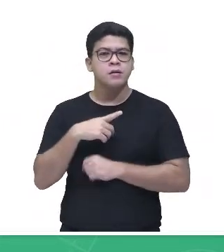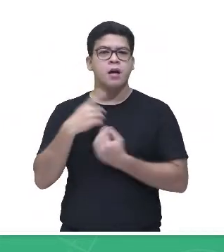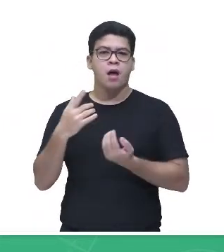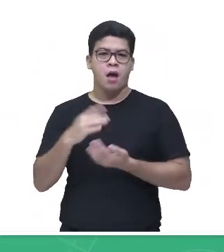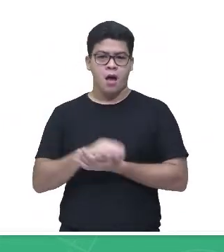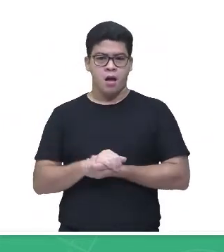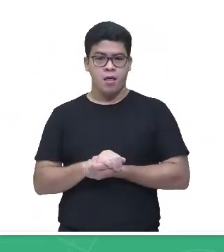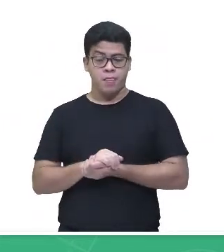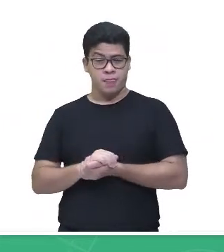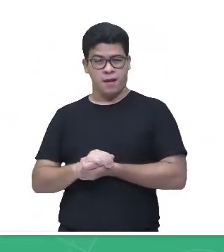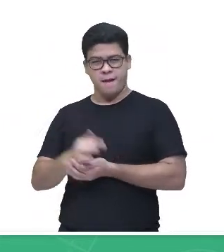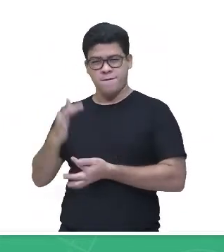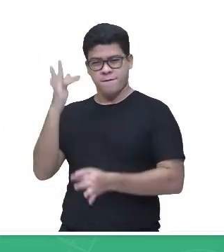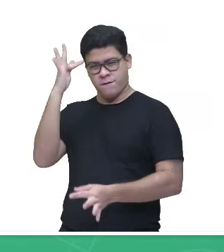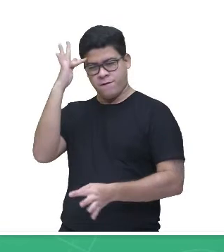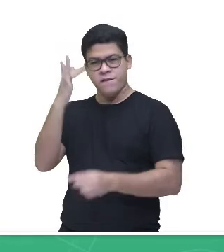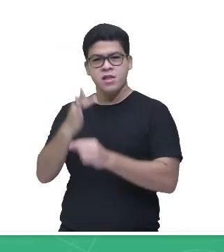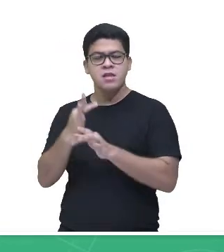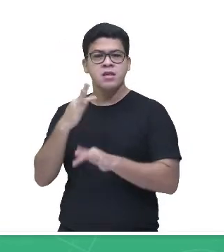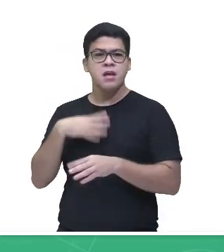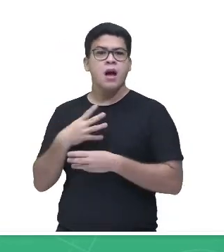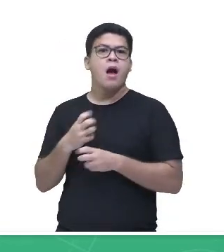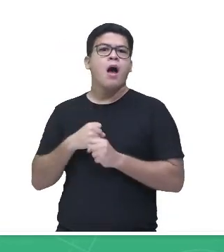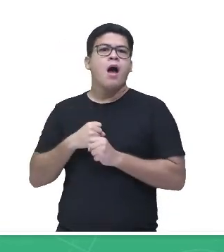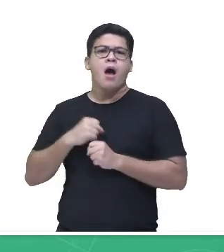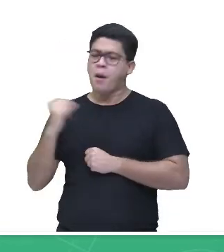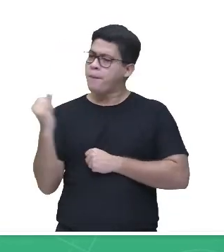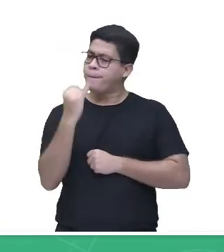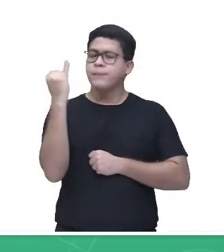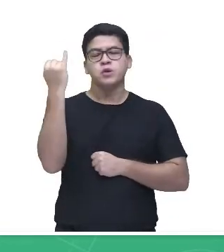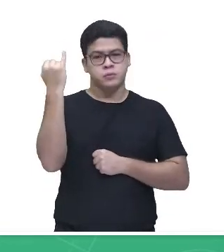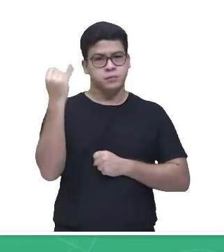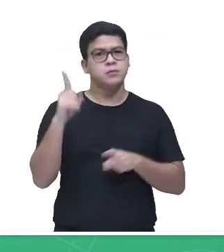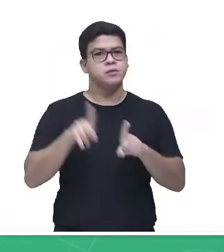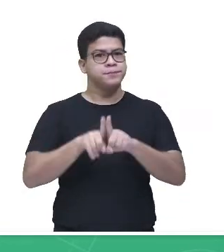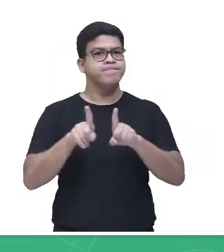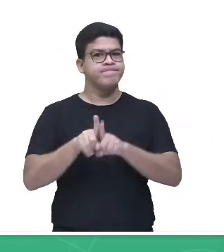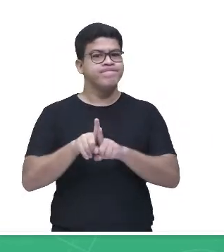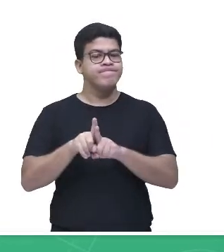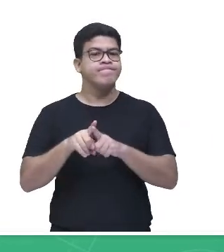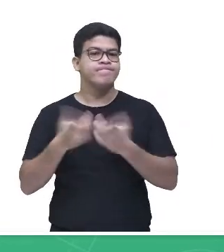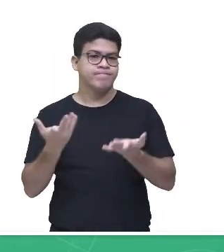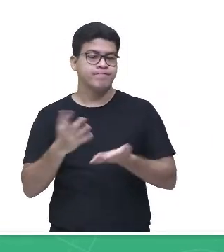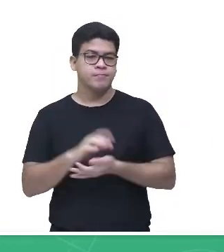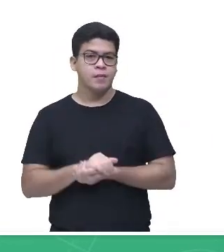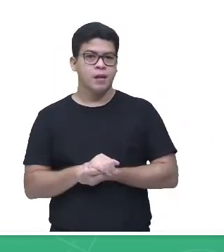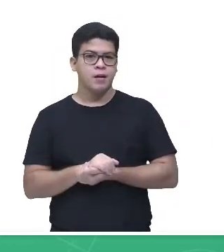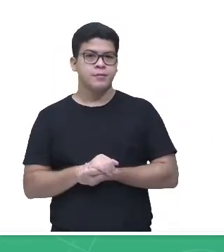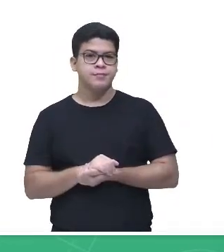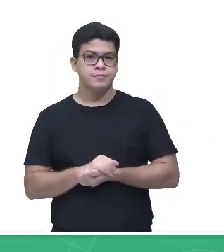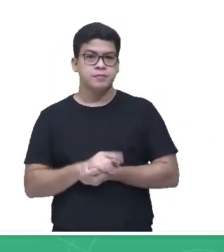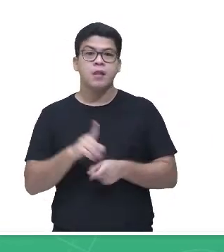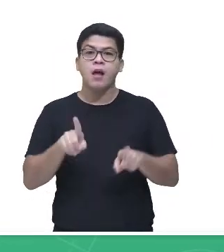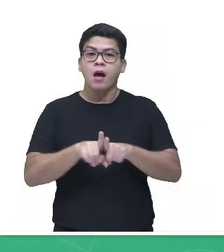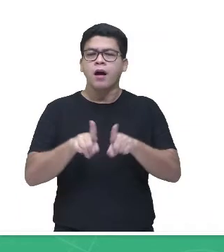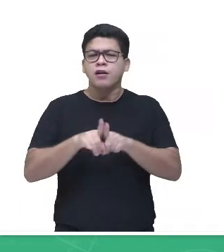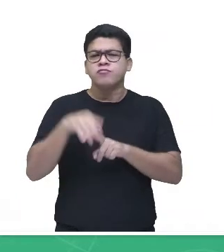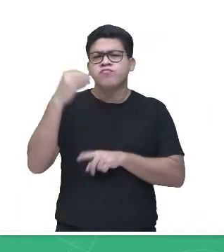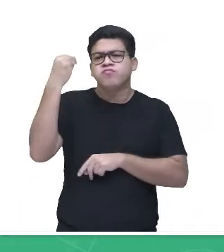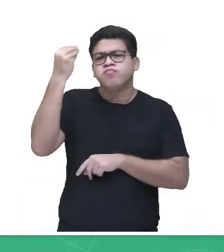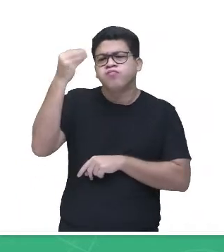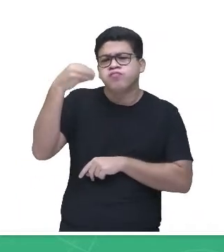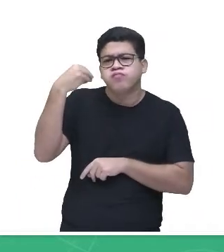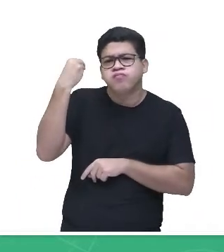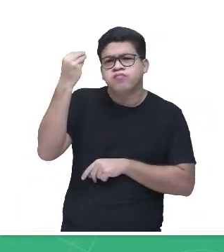viram algumas teorias de Isaac Newton nas aulas de física, muito bem. Também através do método de